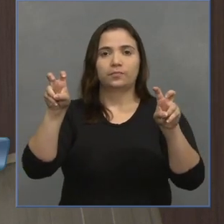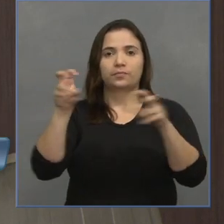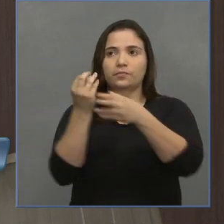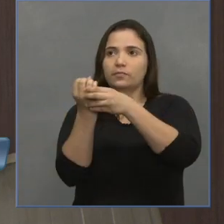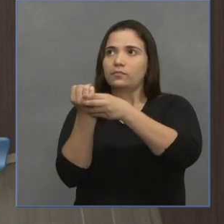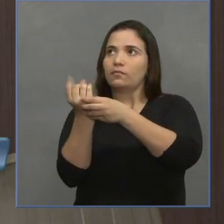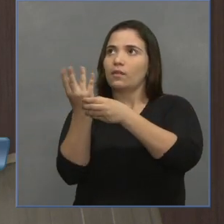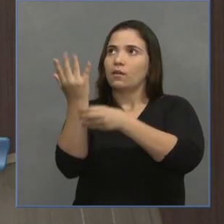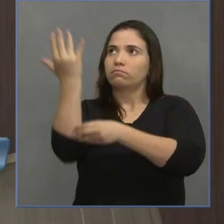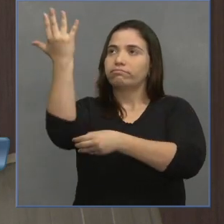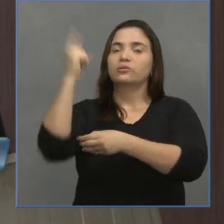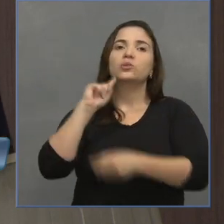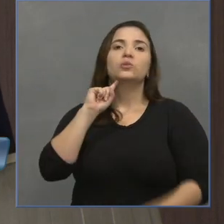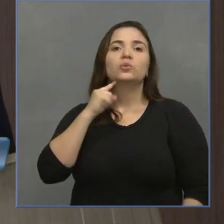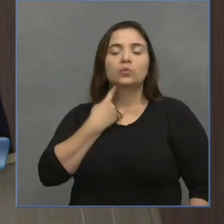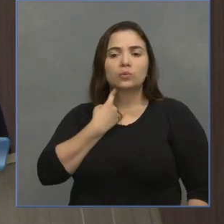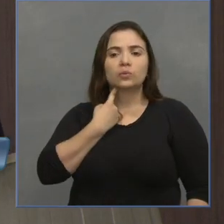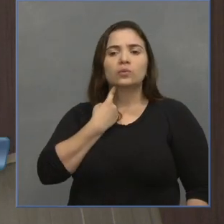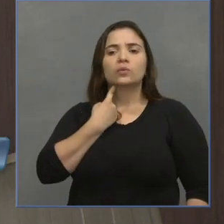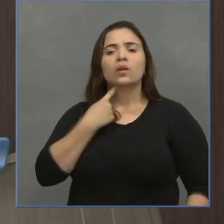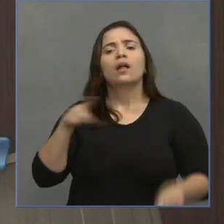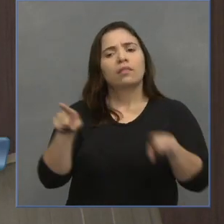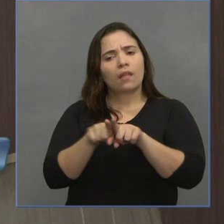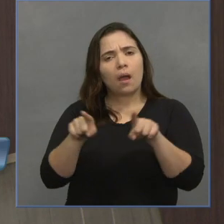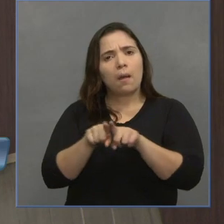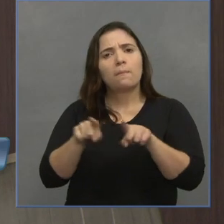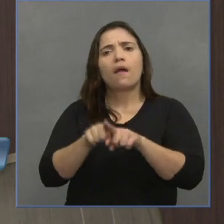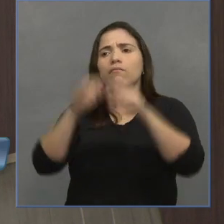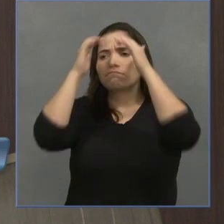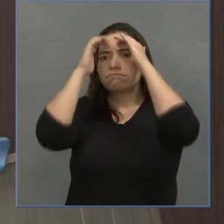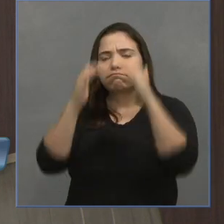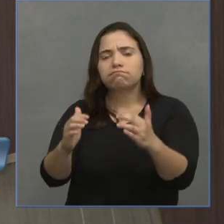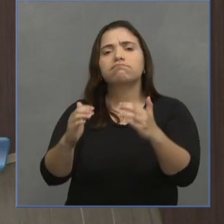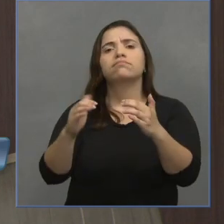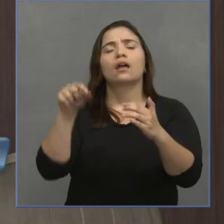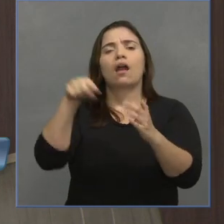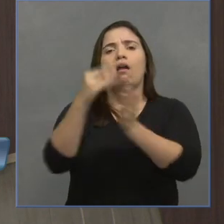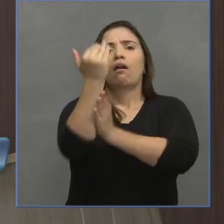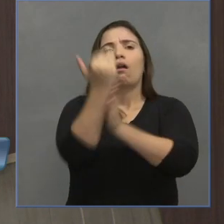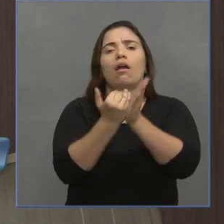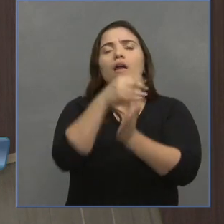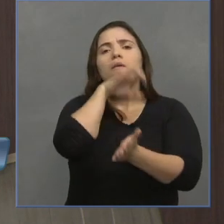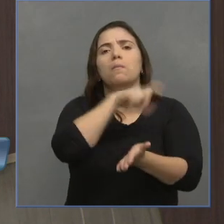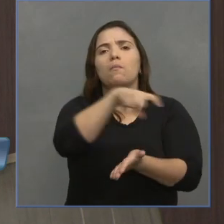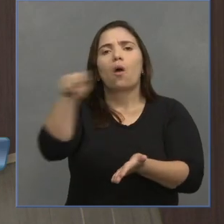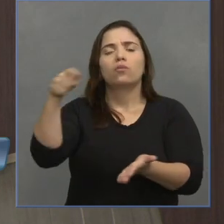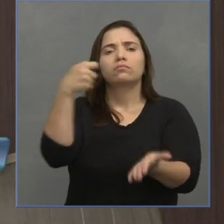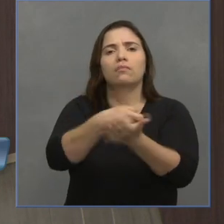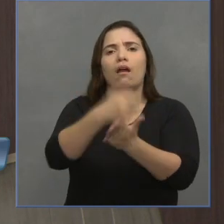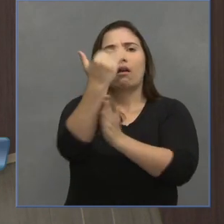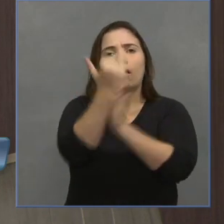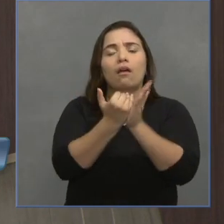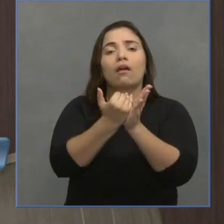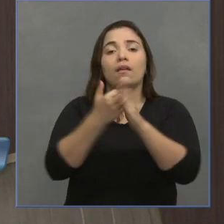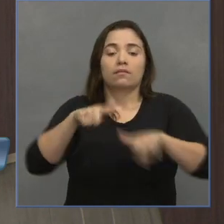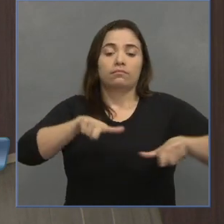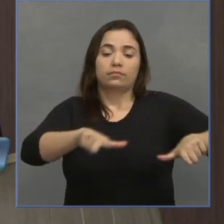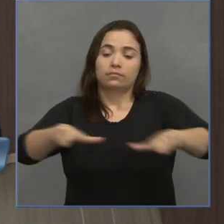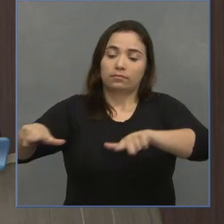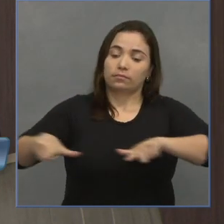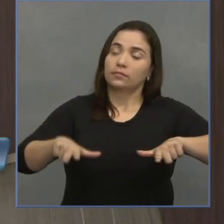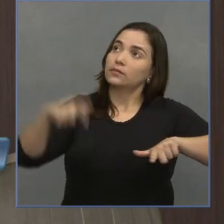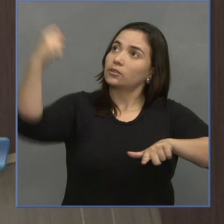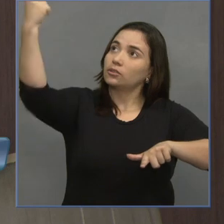em lei, a microgeração distribuída na energia solar? Cada teto ter energia